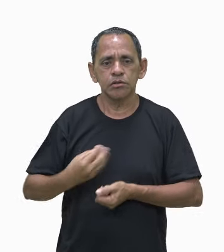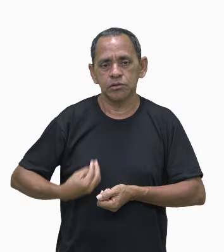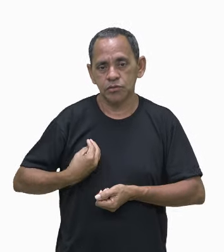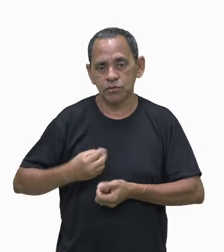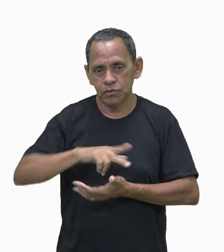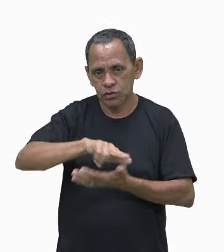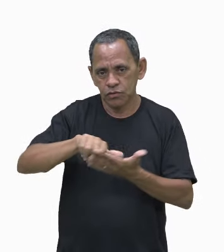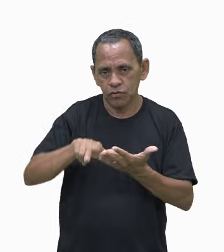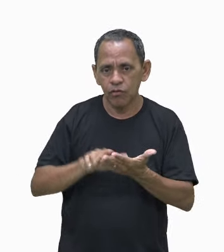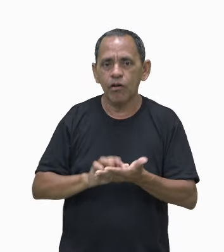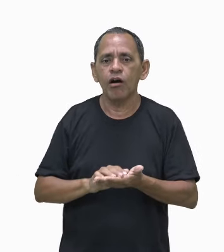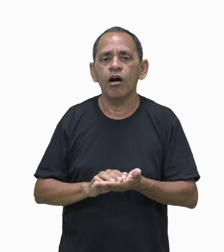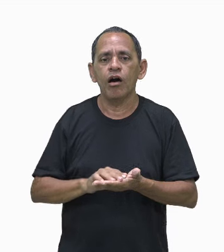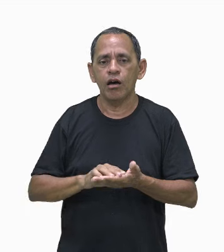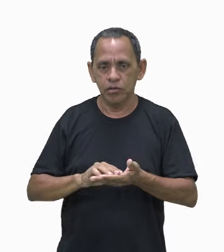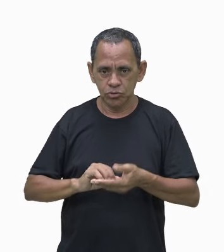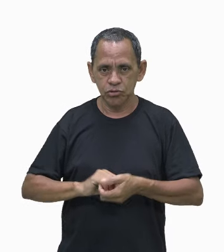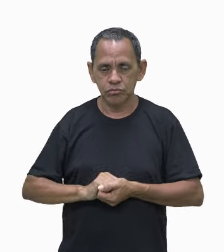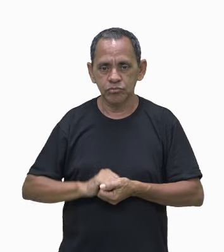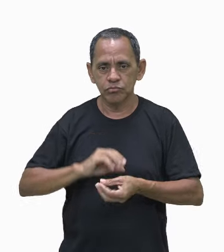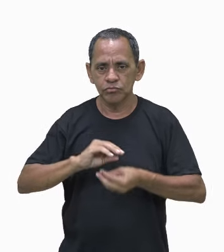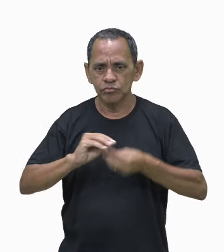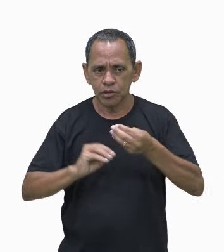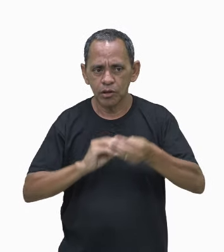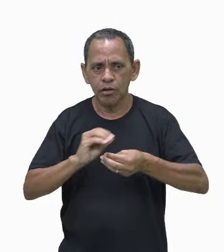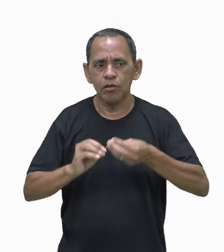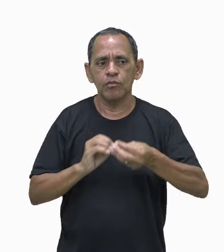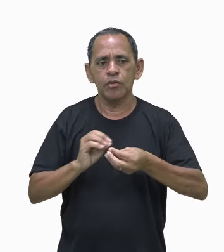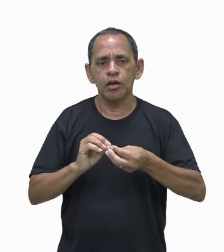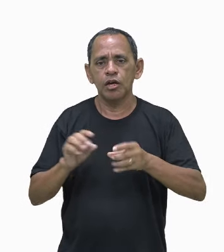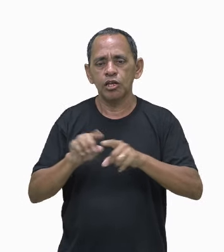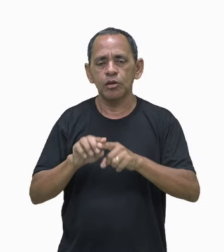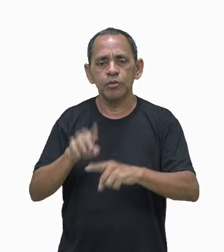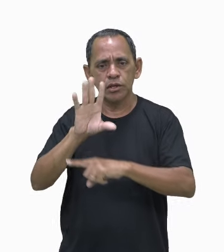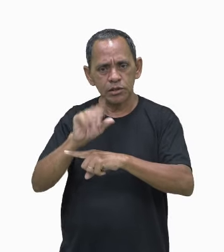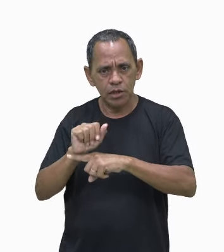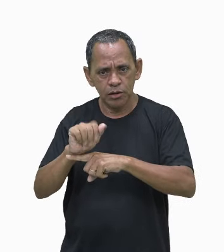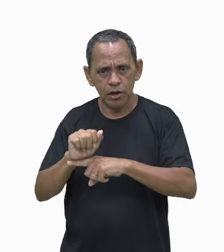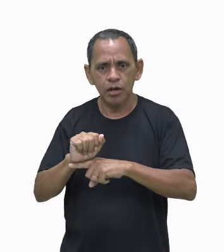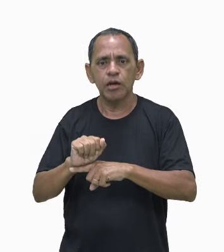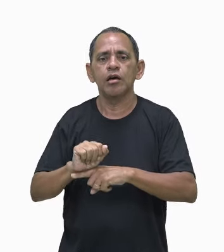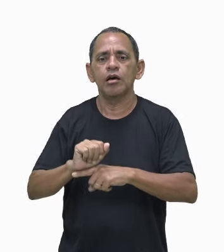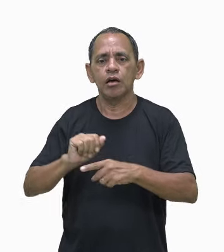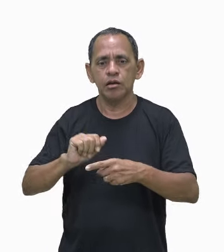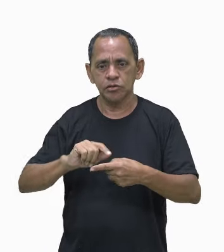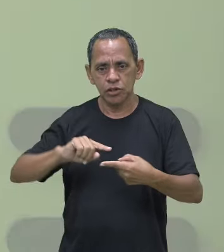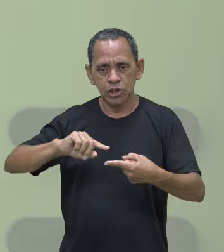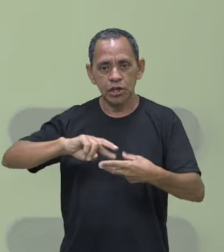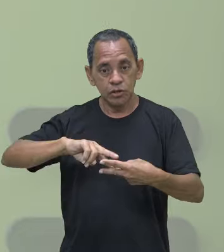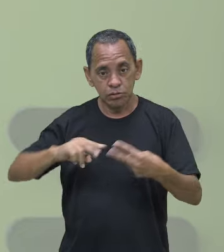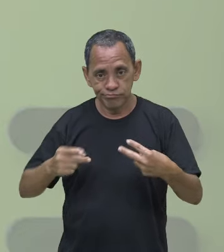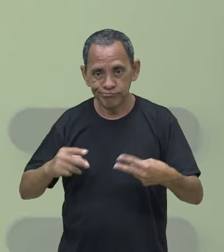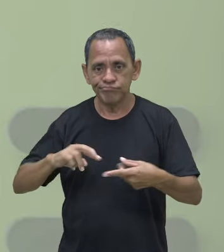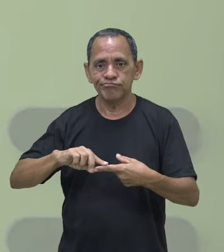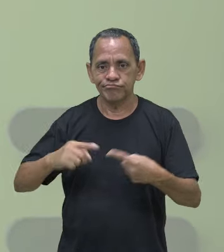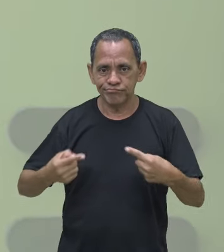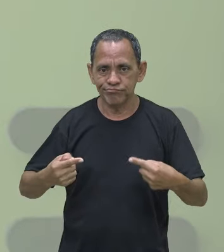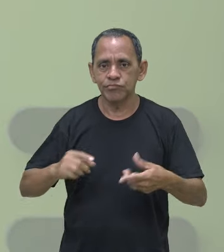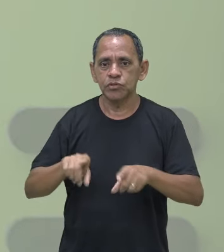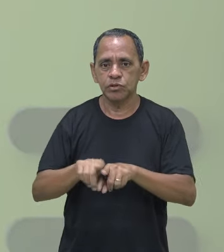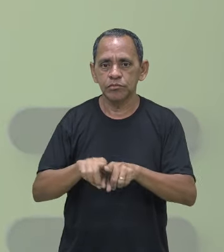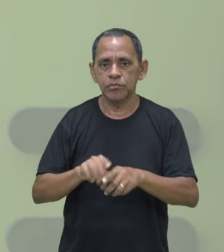das substâncias água, vitaminas, sais minerais e ácidos nucleicos. Então